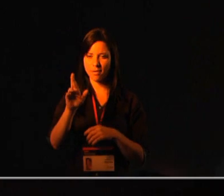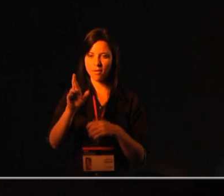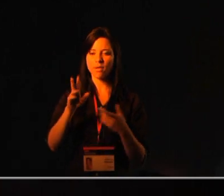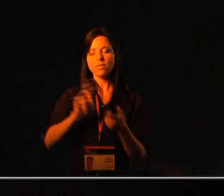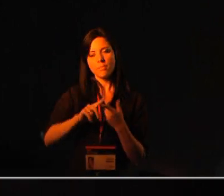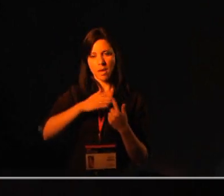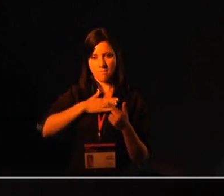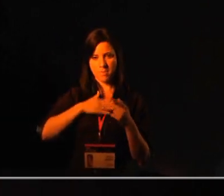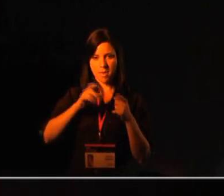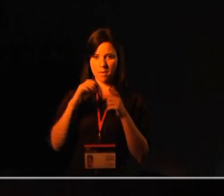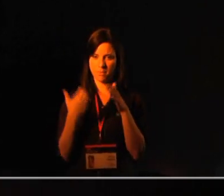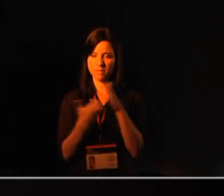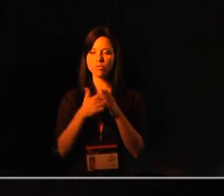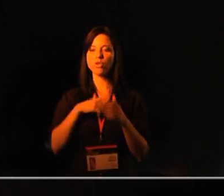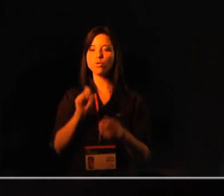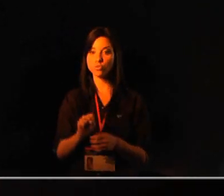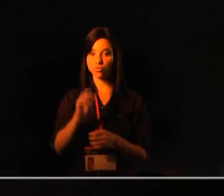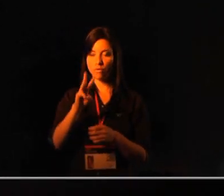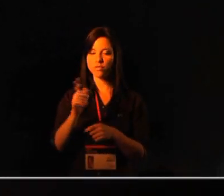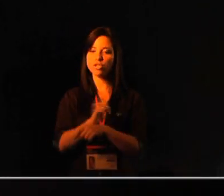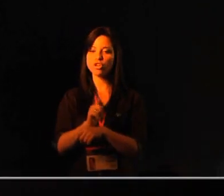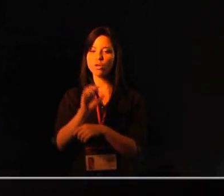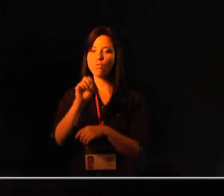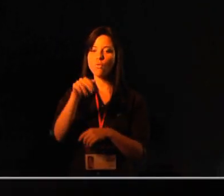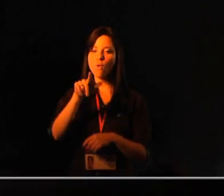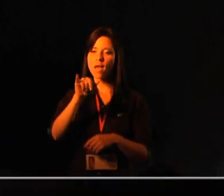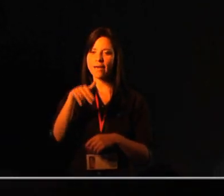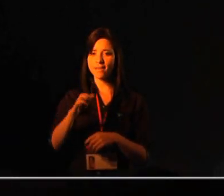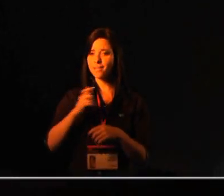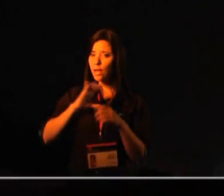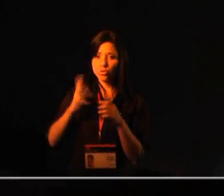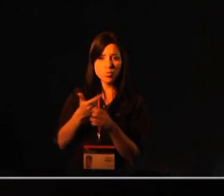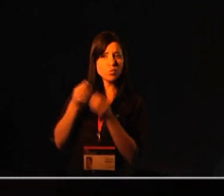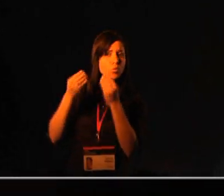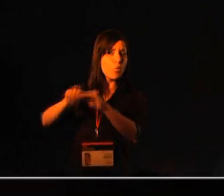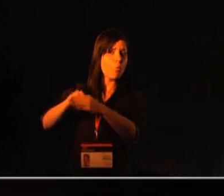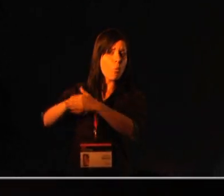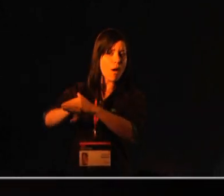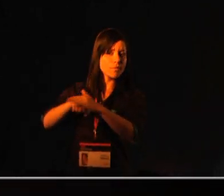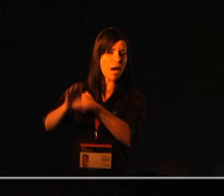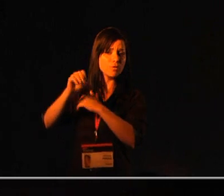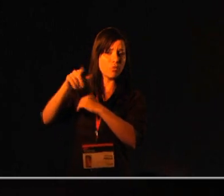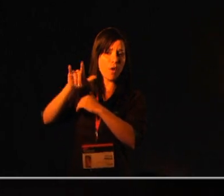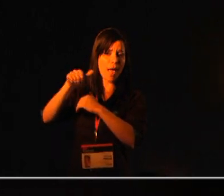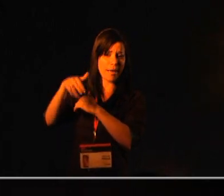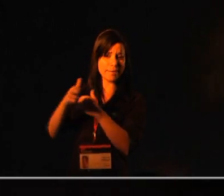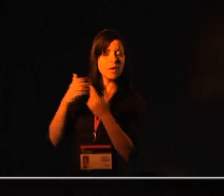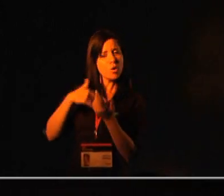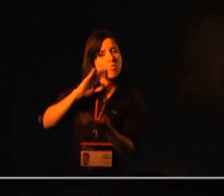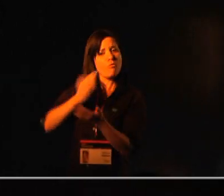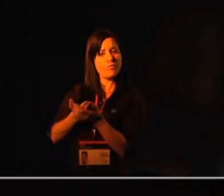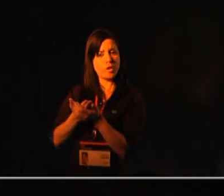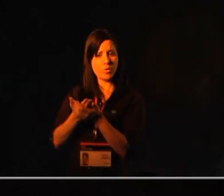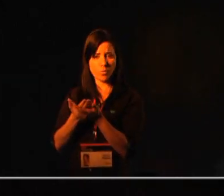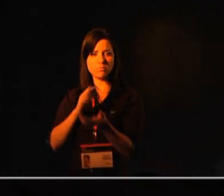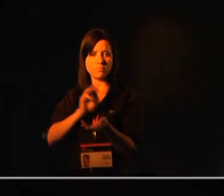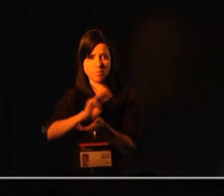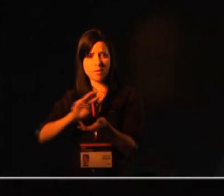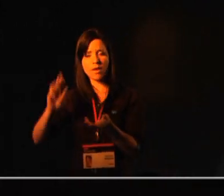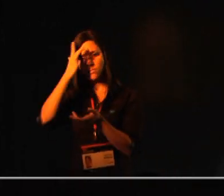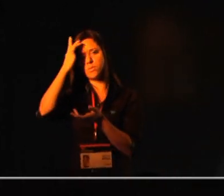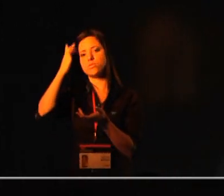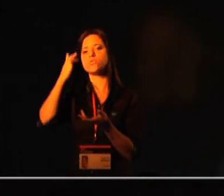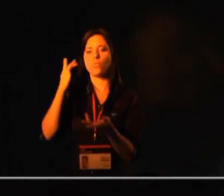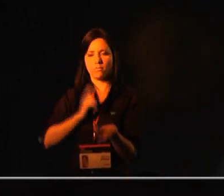A minha empresa, eu tenho um software de gestão online. Está tudo online. Eu confio nos servidores do fornecedor lá. Então, na